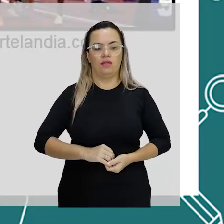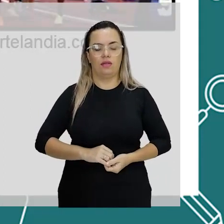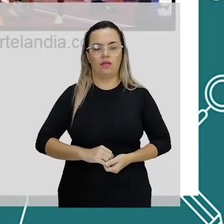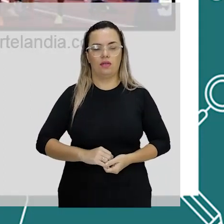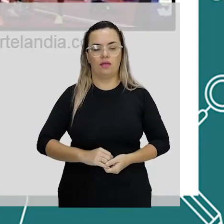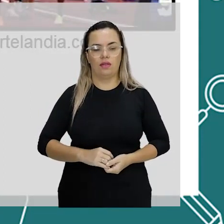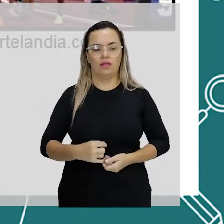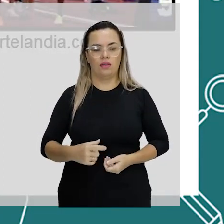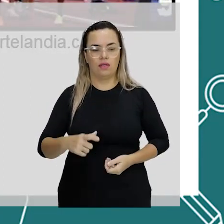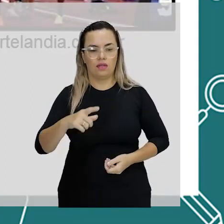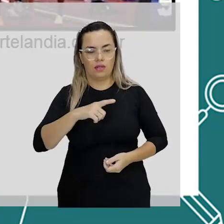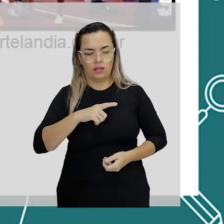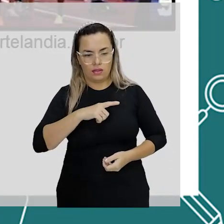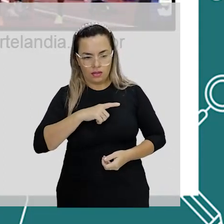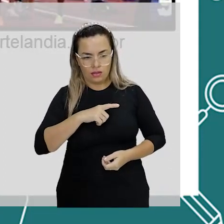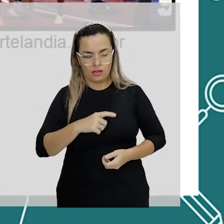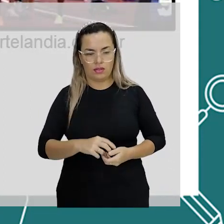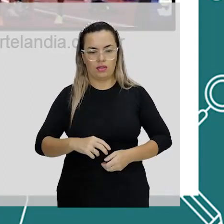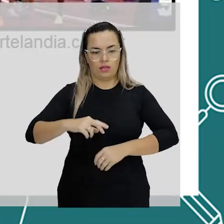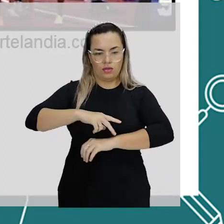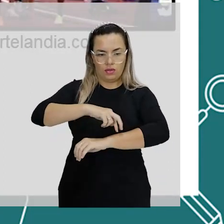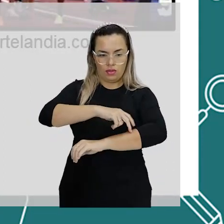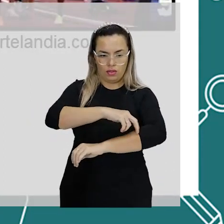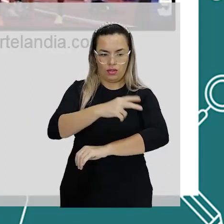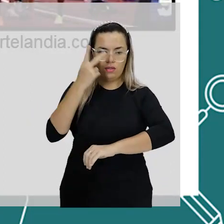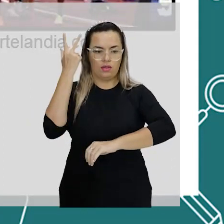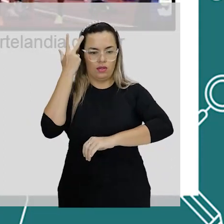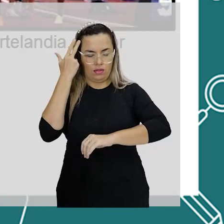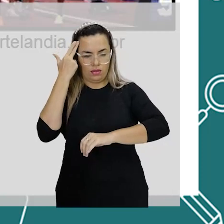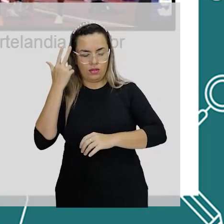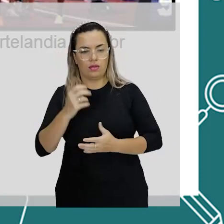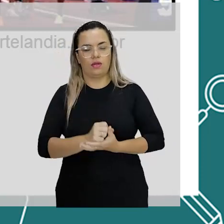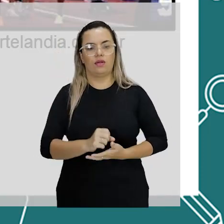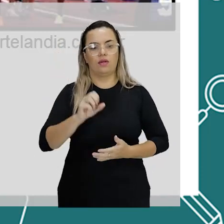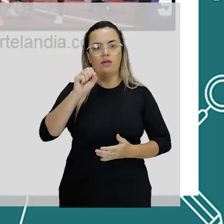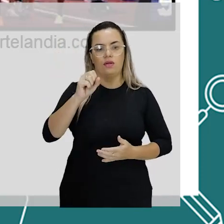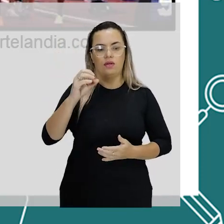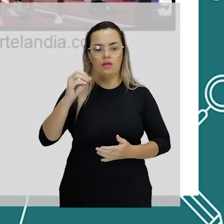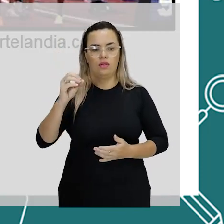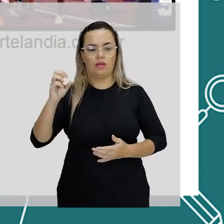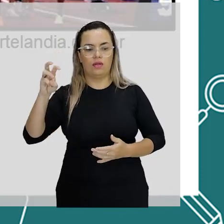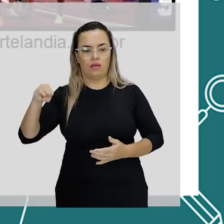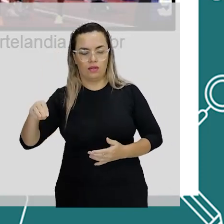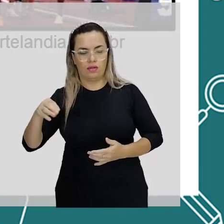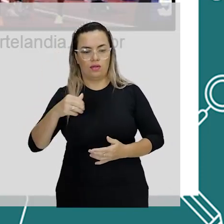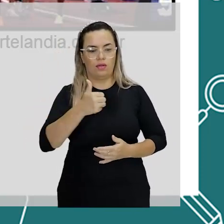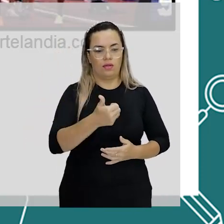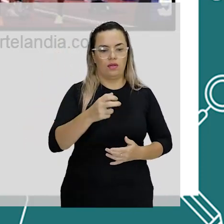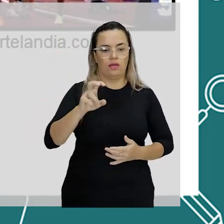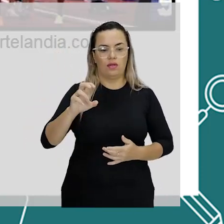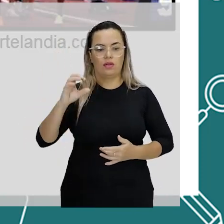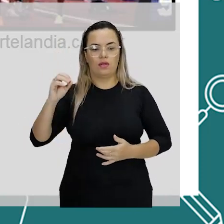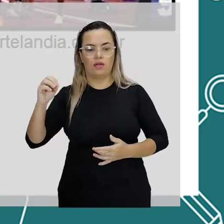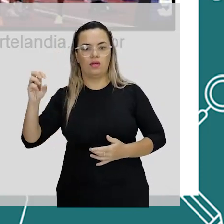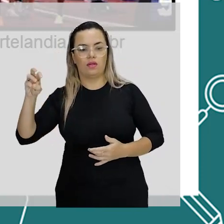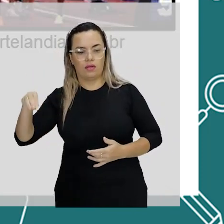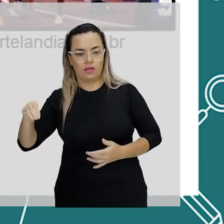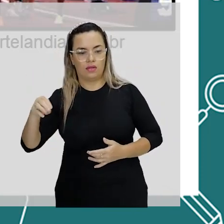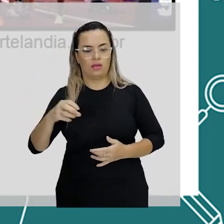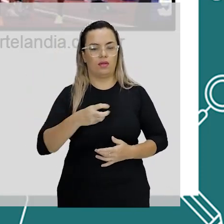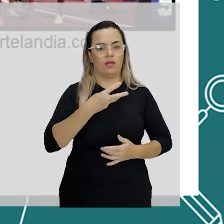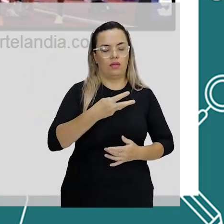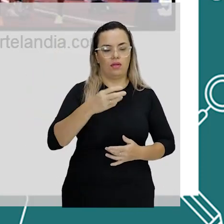Aí temos as corridas de meio fundo. Temos as de 800 metros, de 1.500 metros